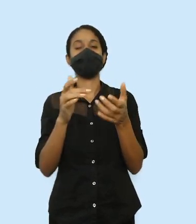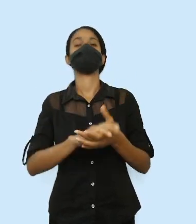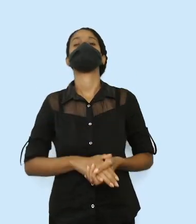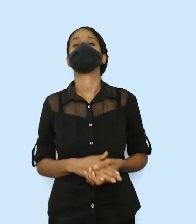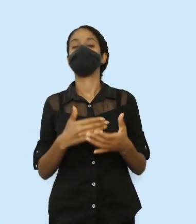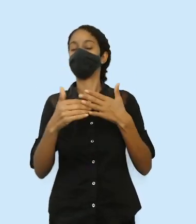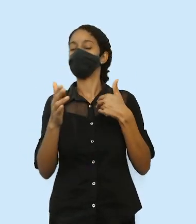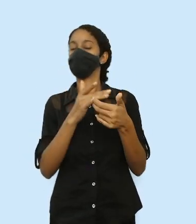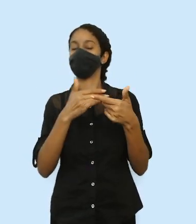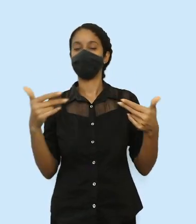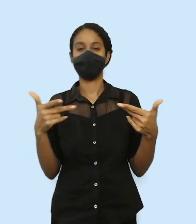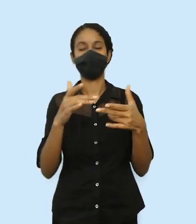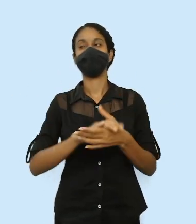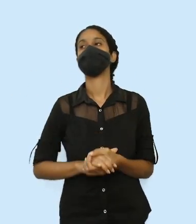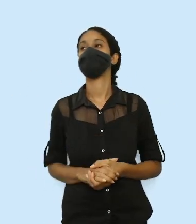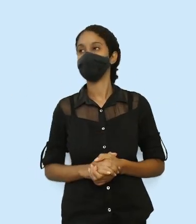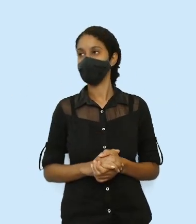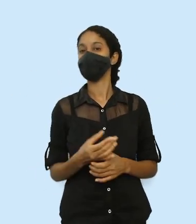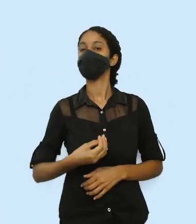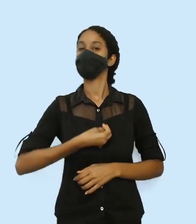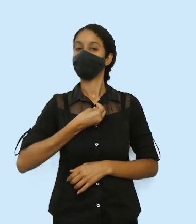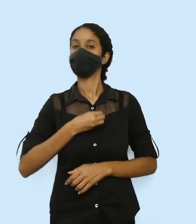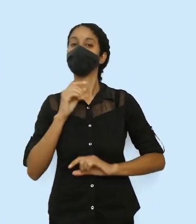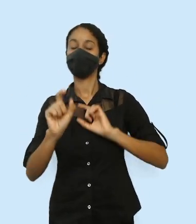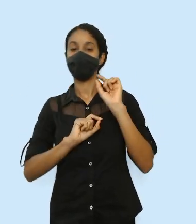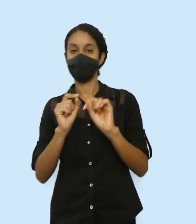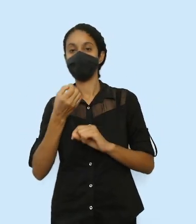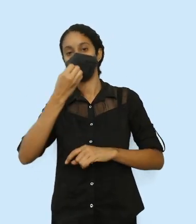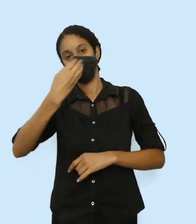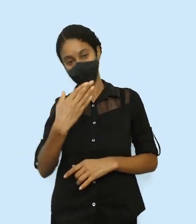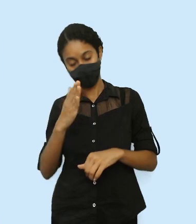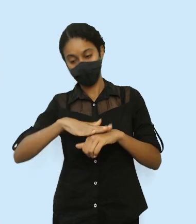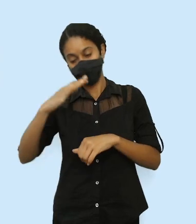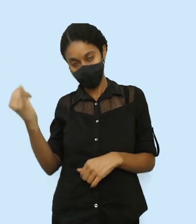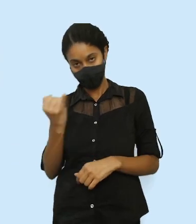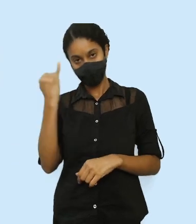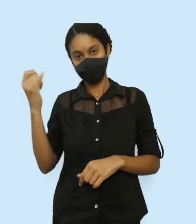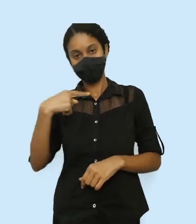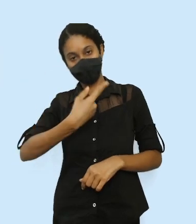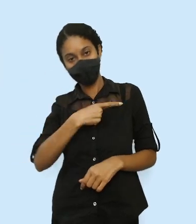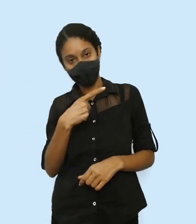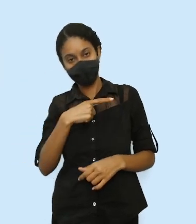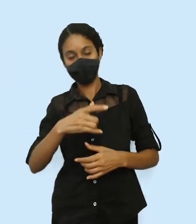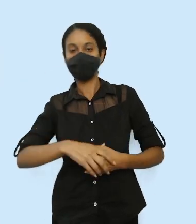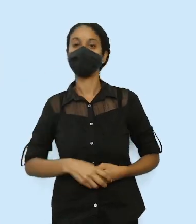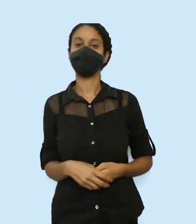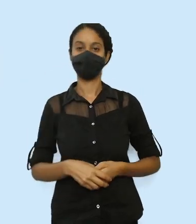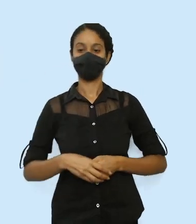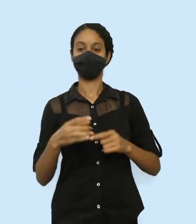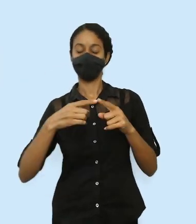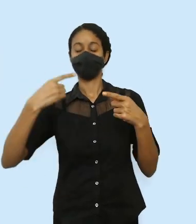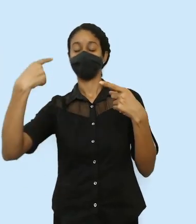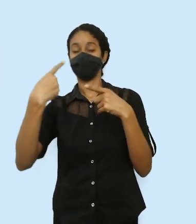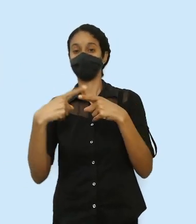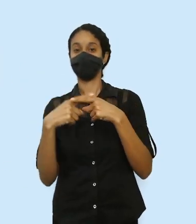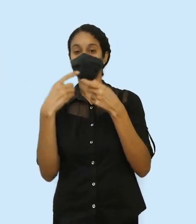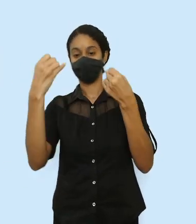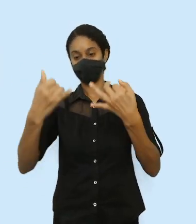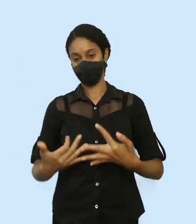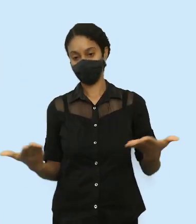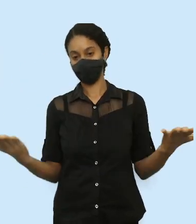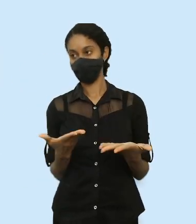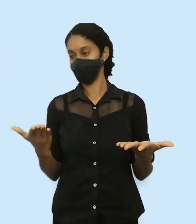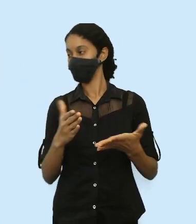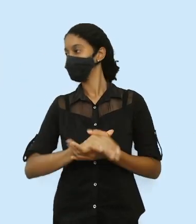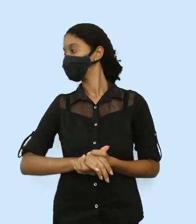mais do que qualquer coisa. A vida é o bem mais importante que nós temos. Mas por que falar sobre isso